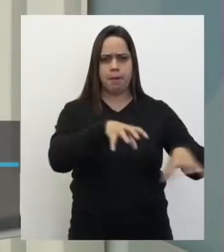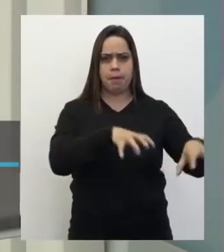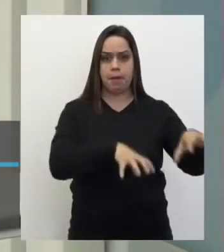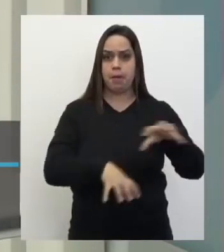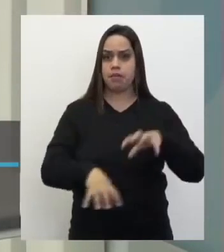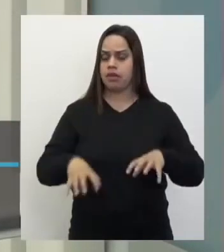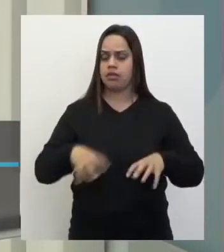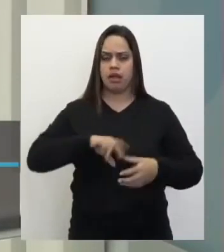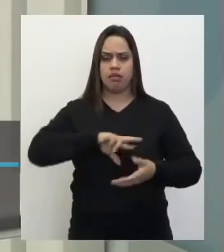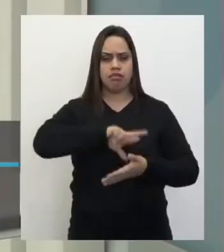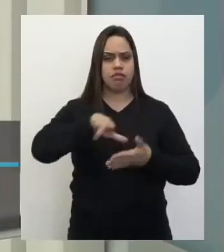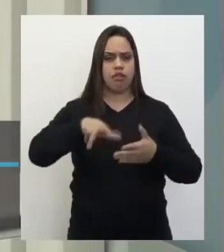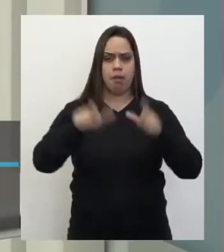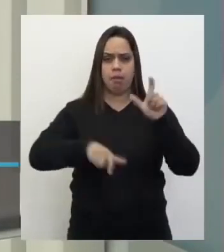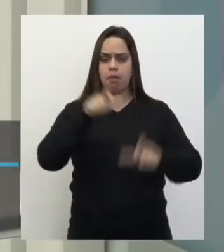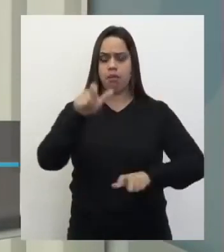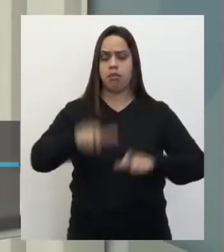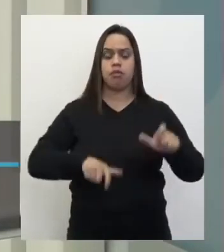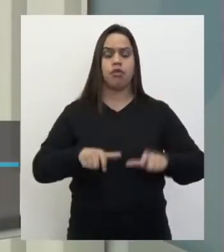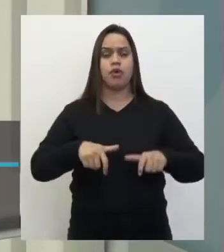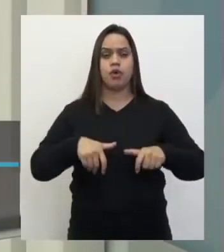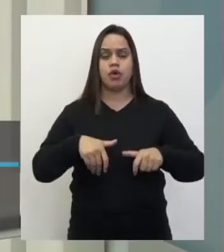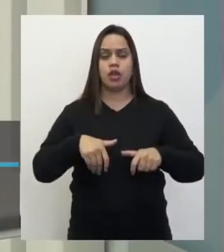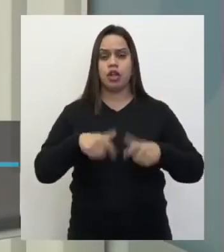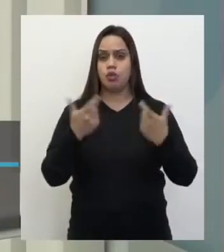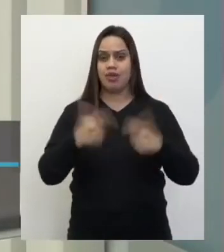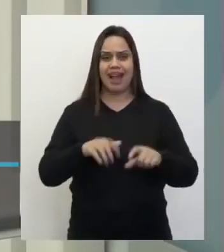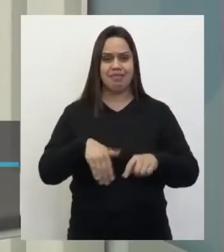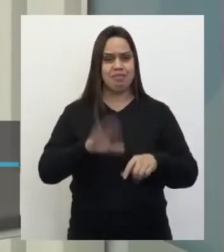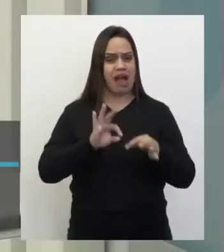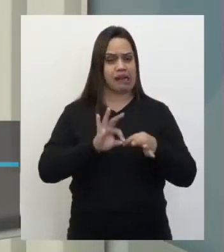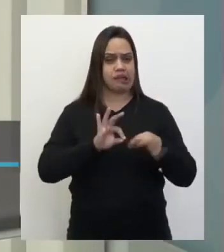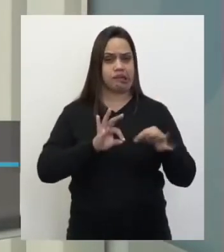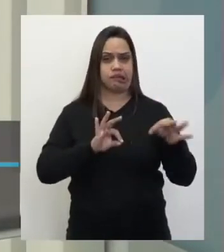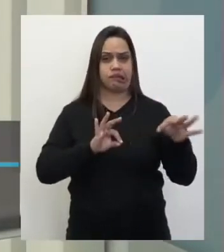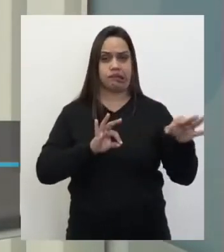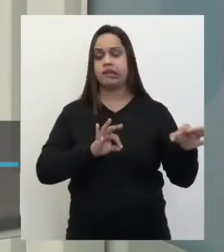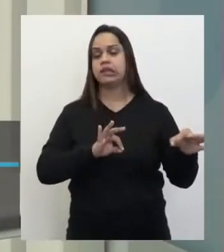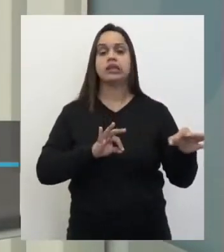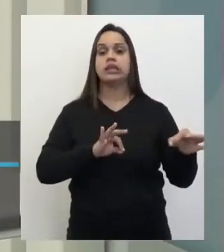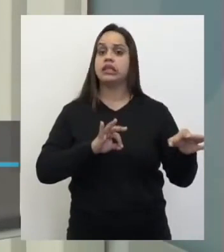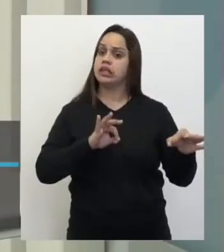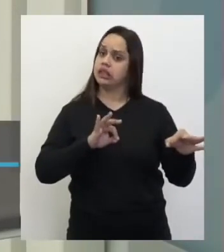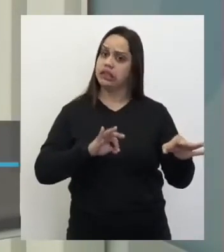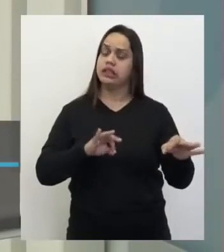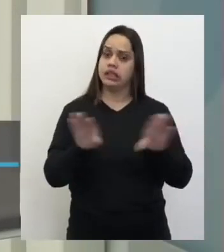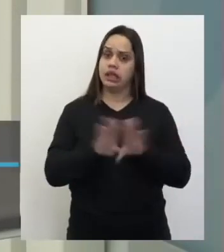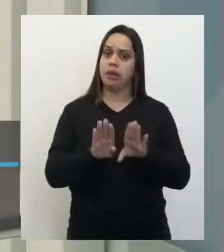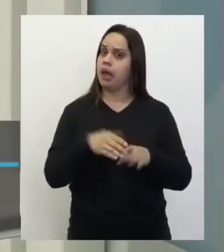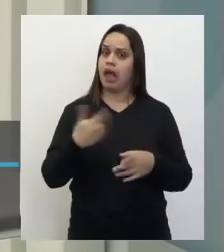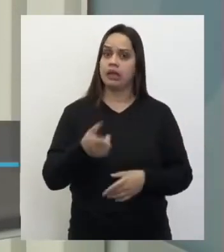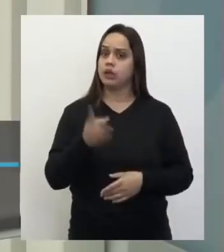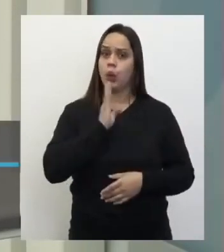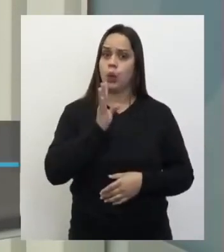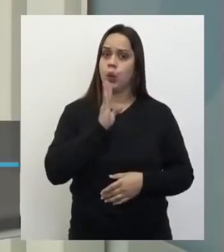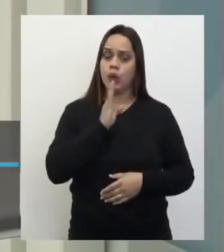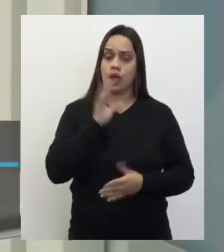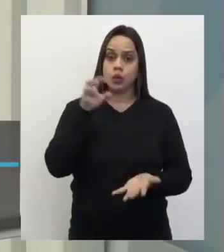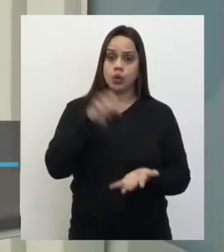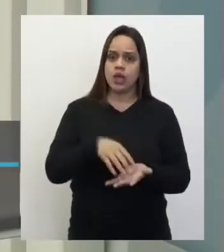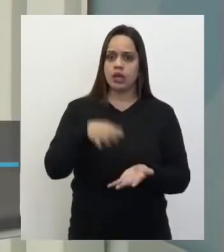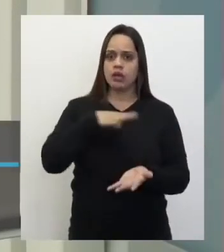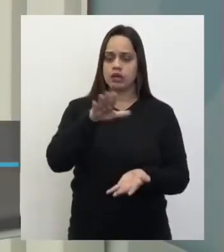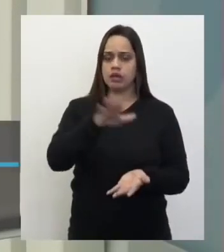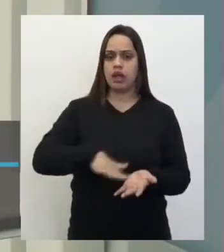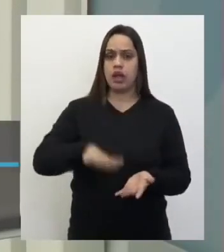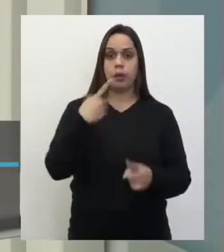pessoas moram em áreas mais periféricas, que muitas vezes elas não conhecem o centro da própria cidade, né?